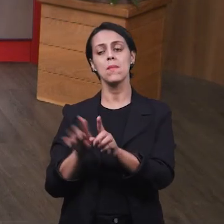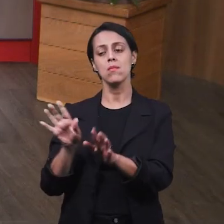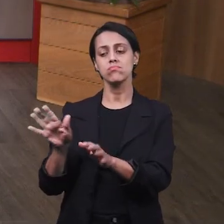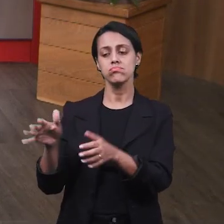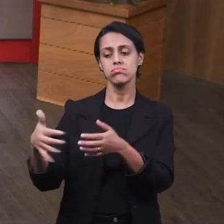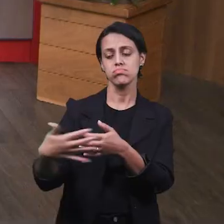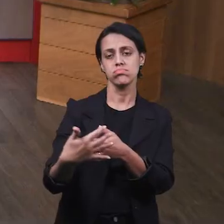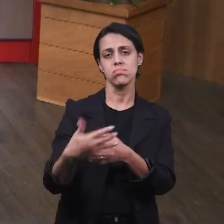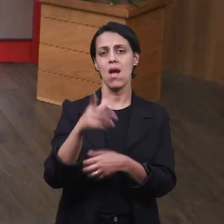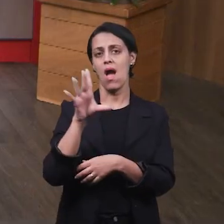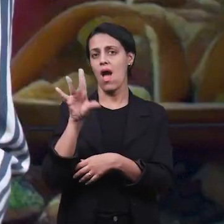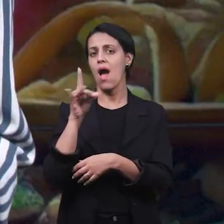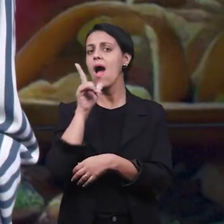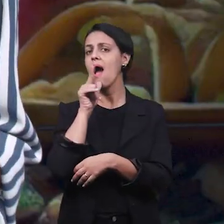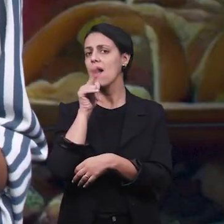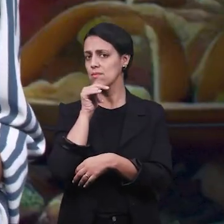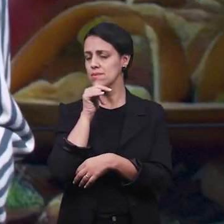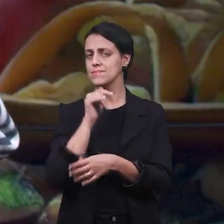umidade excessiva.